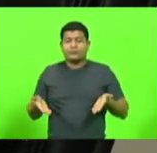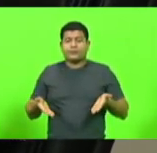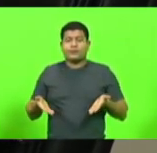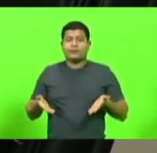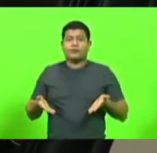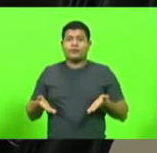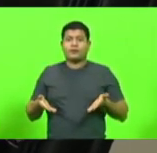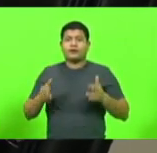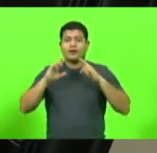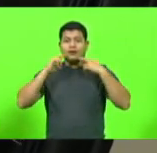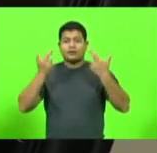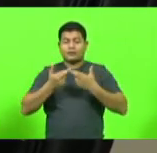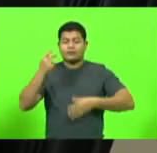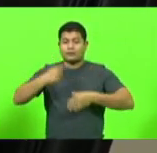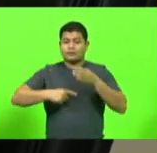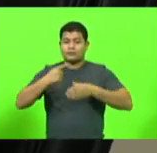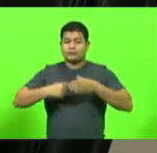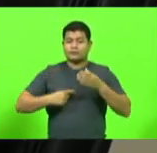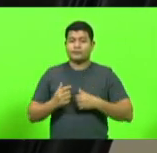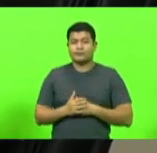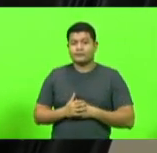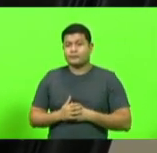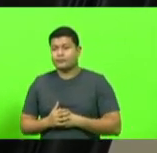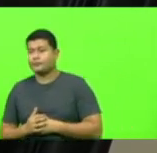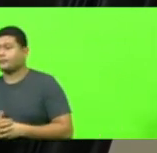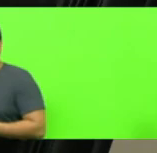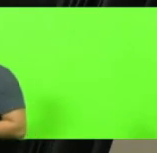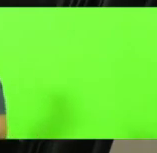de reunião da comissão, né? Presente.